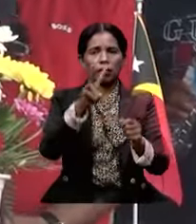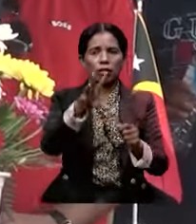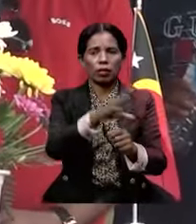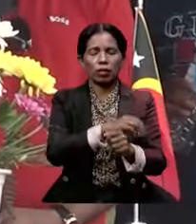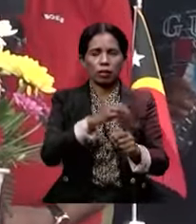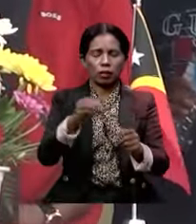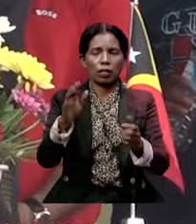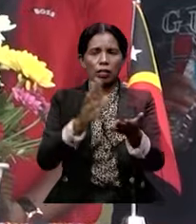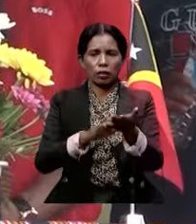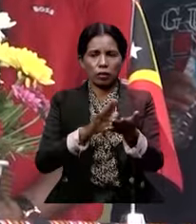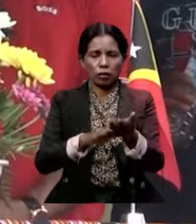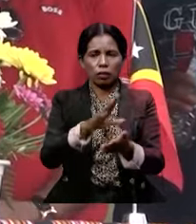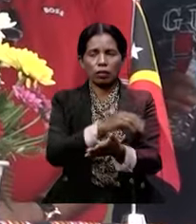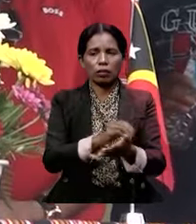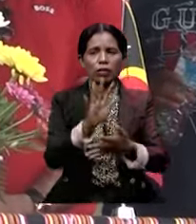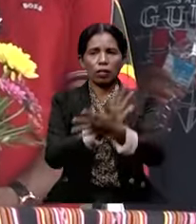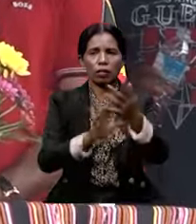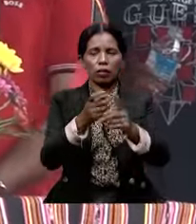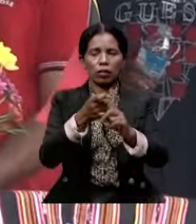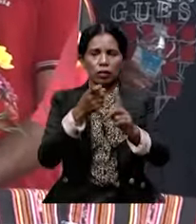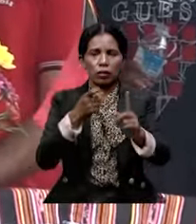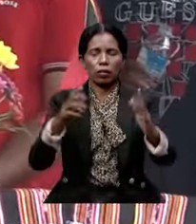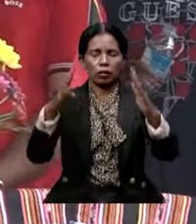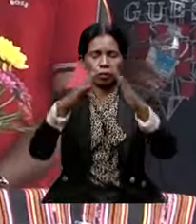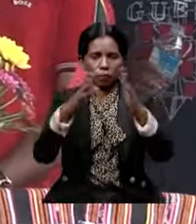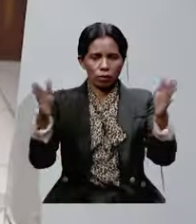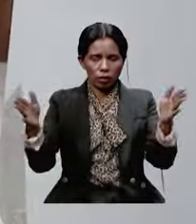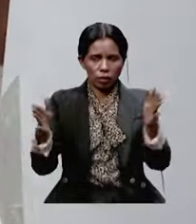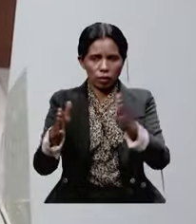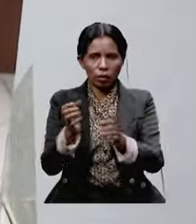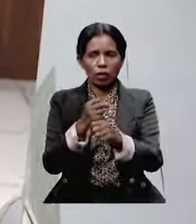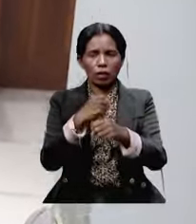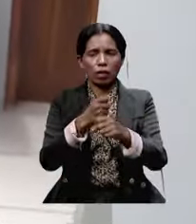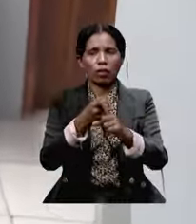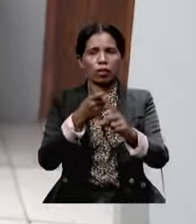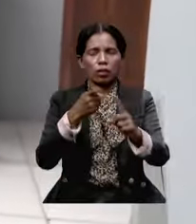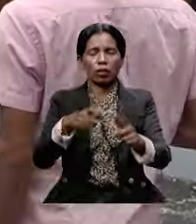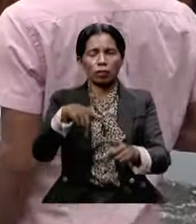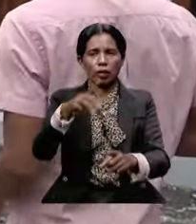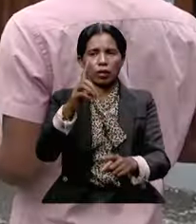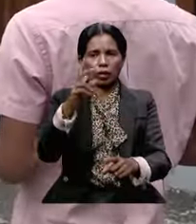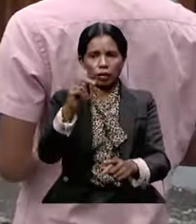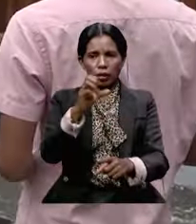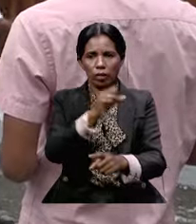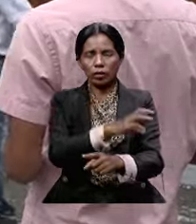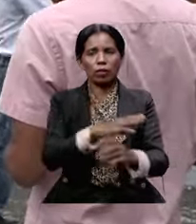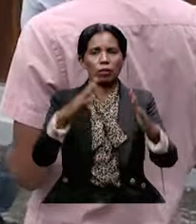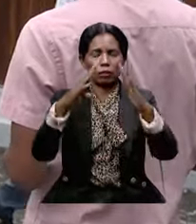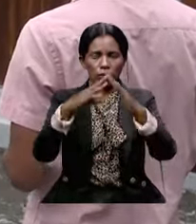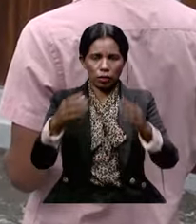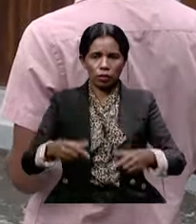Kairala, além de né, inaugura Mos uma kik agricultura, nebe reabilita o PNDS, no uma refere se